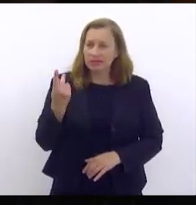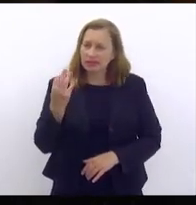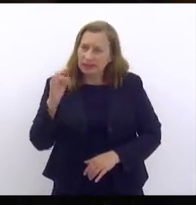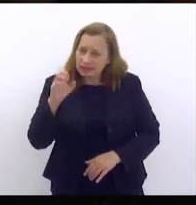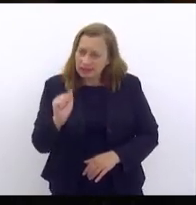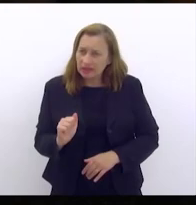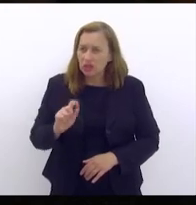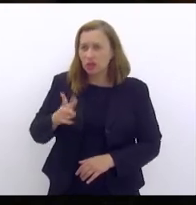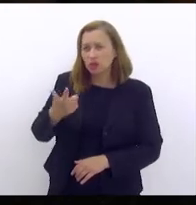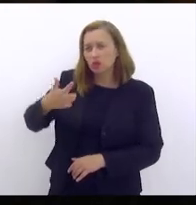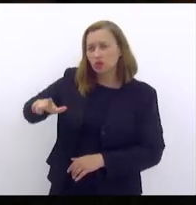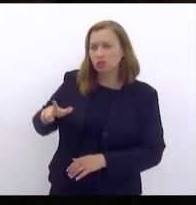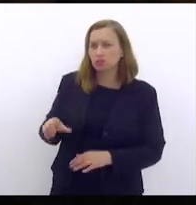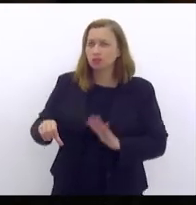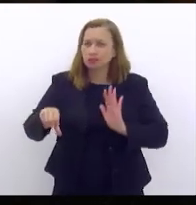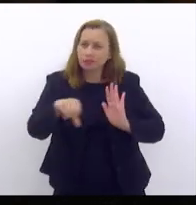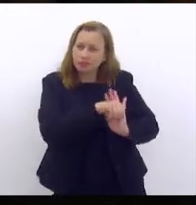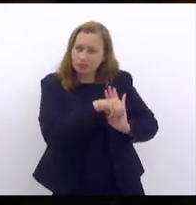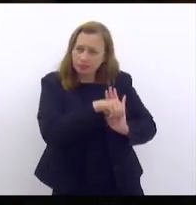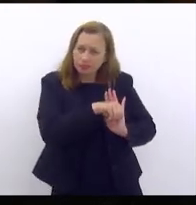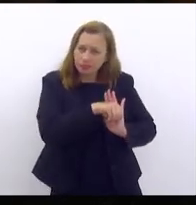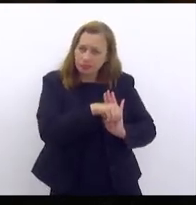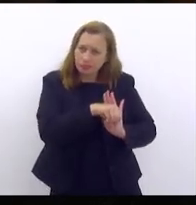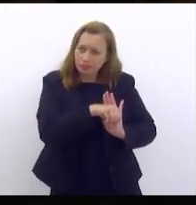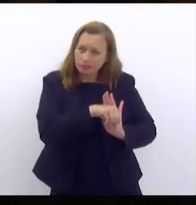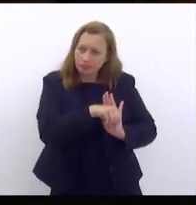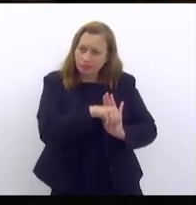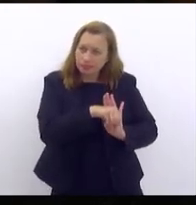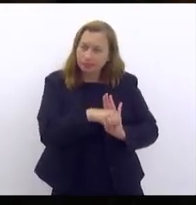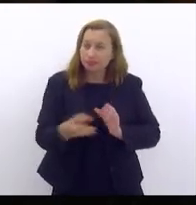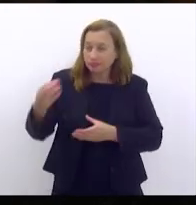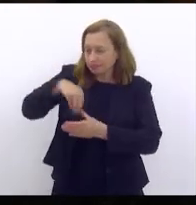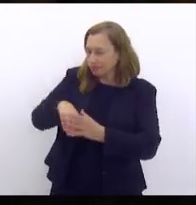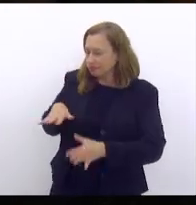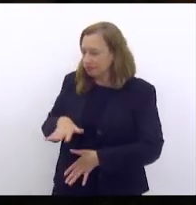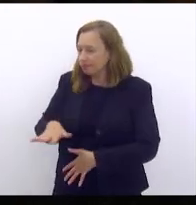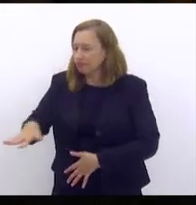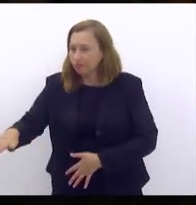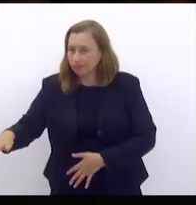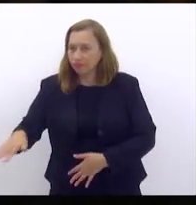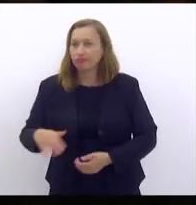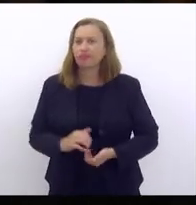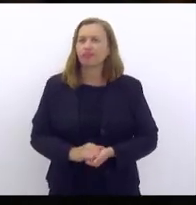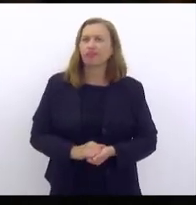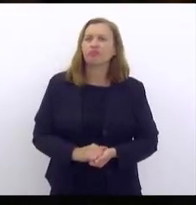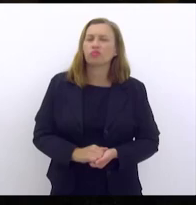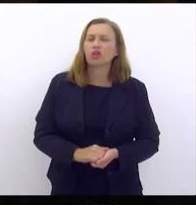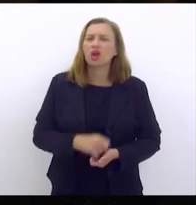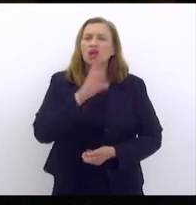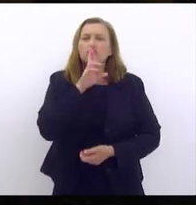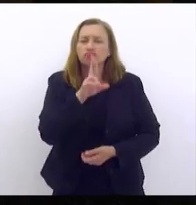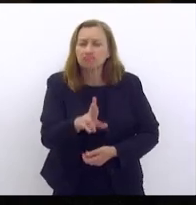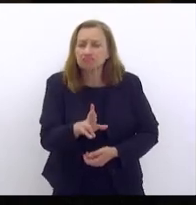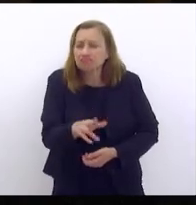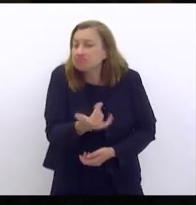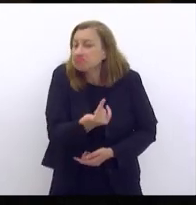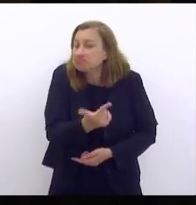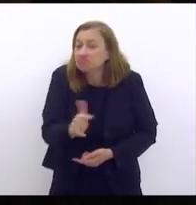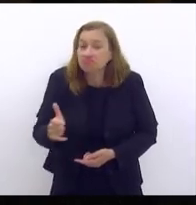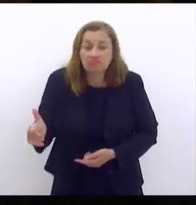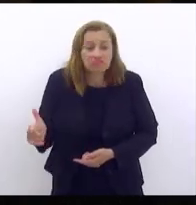outros crimes praticados no chão das favelas e periferias, hoje, sem uma resposta, sem